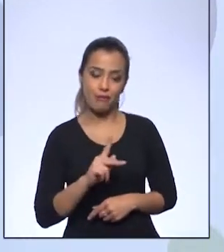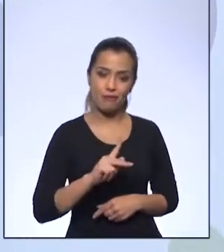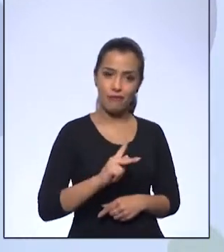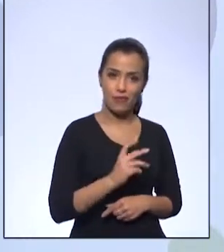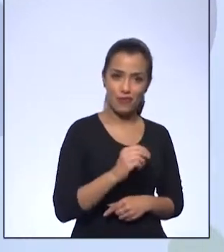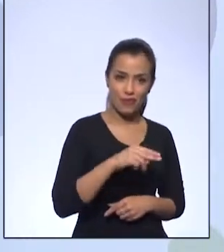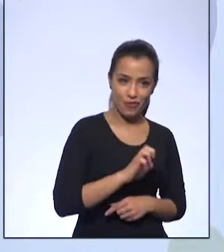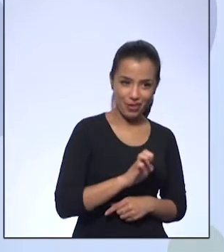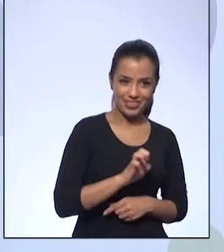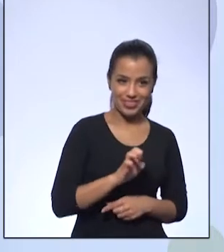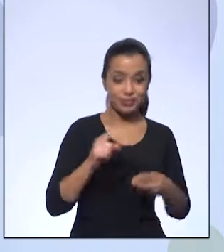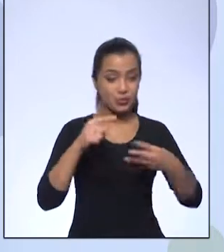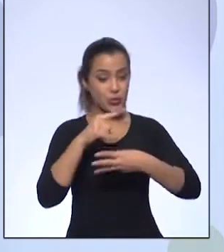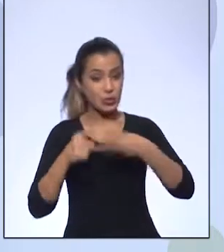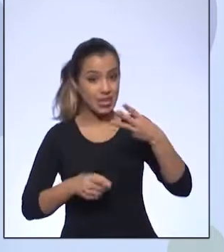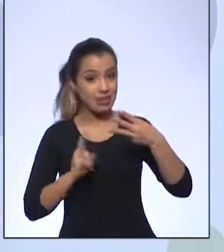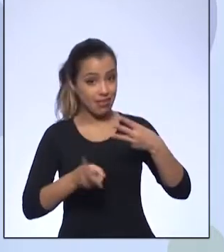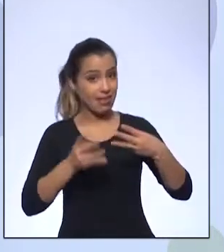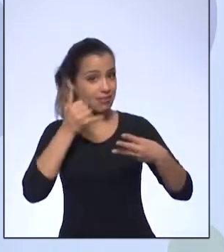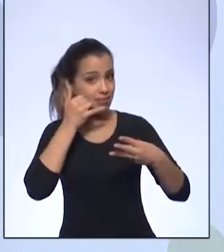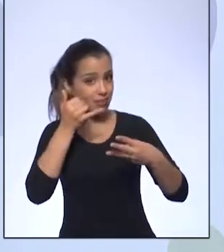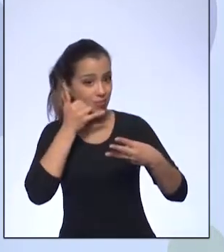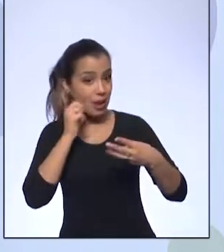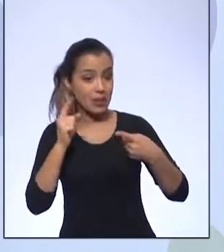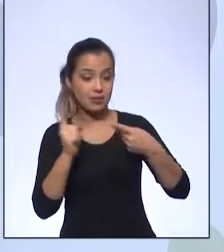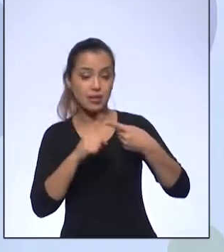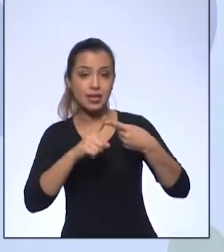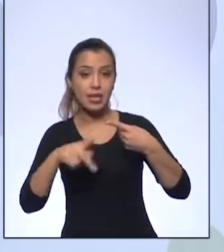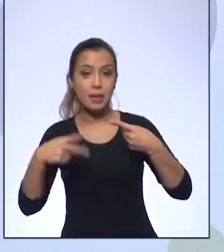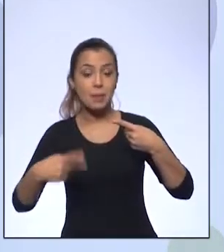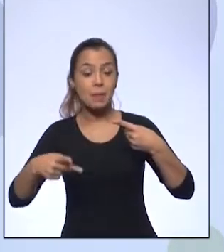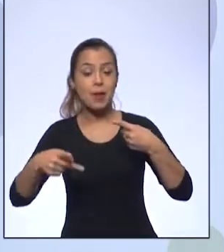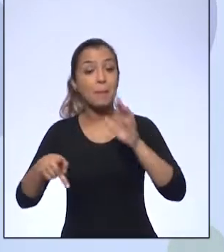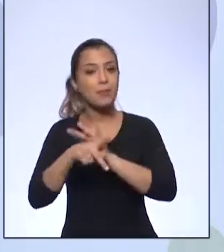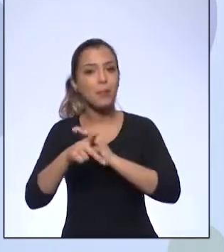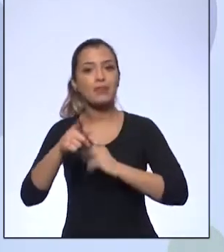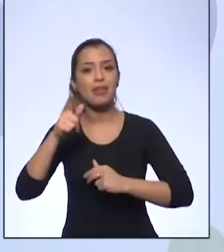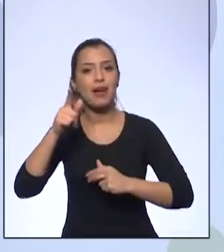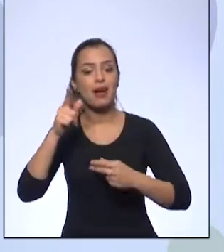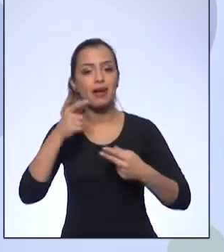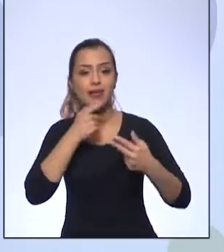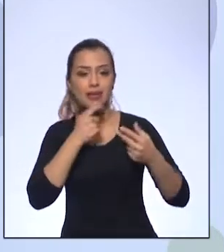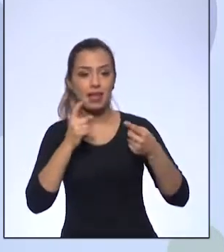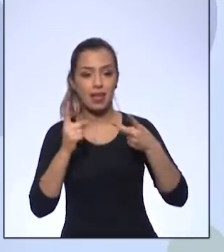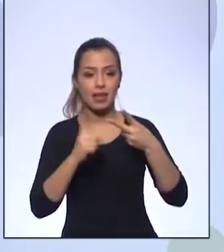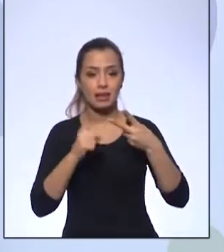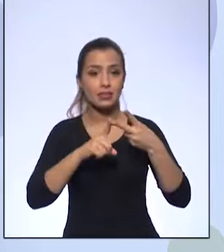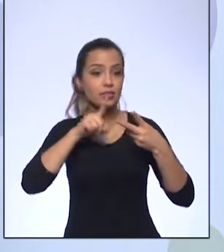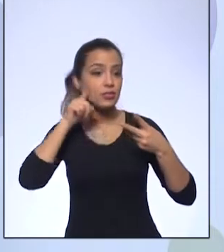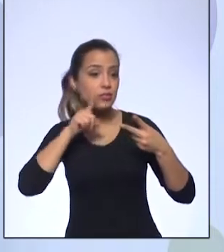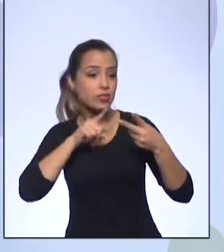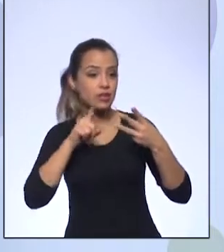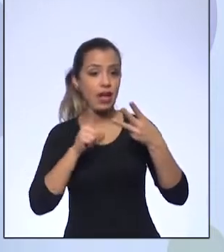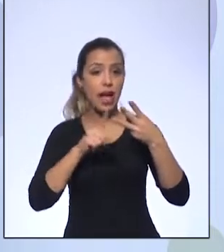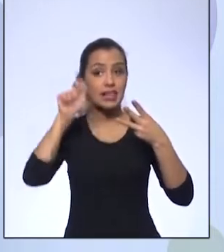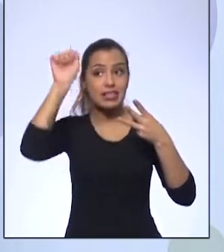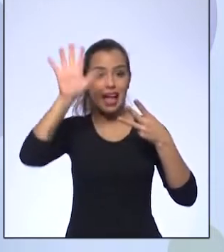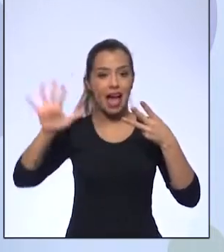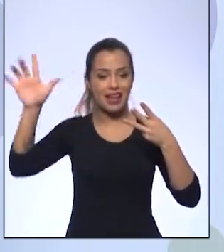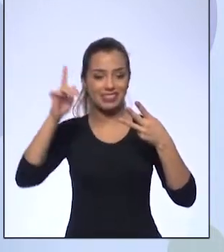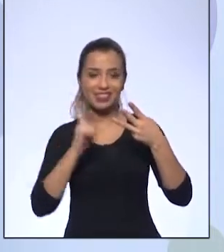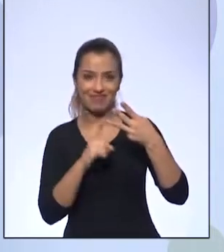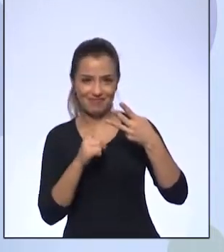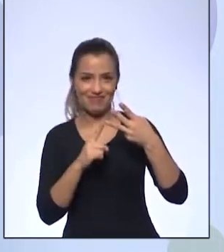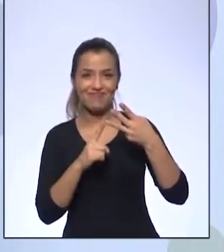falam mobile phone. Nos Estados Unidos eles falam cell phone. E na Ásia eles falam hand phone. Então